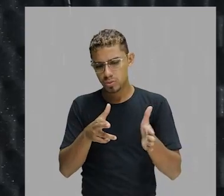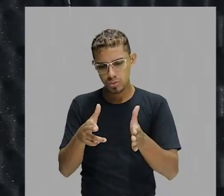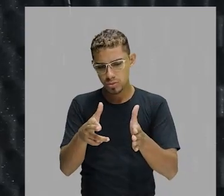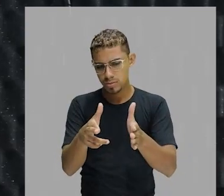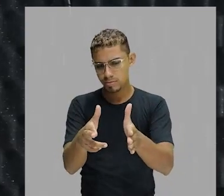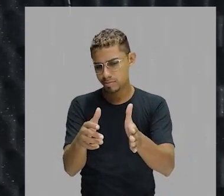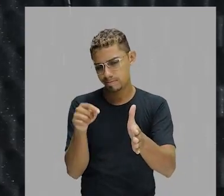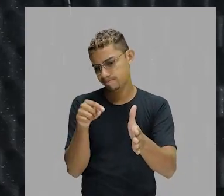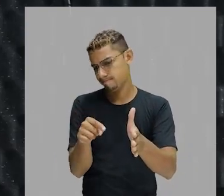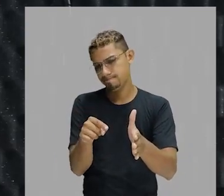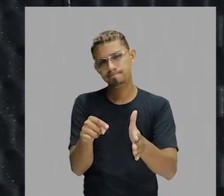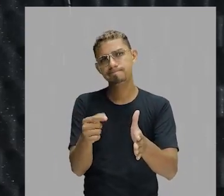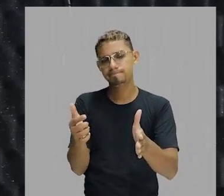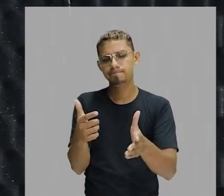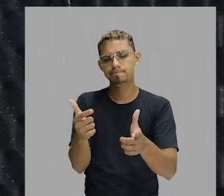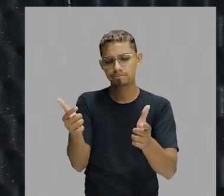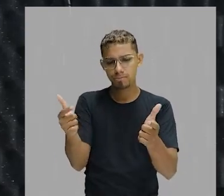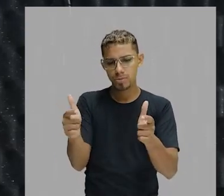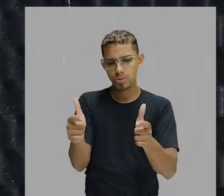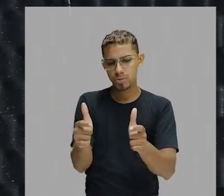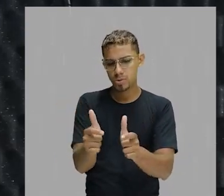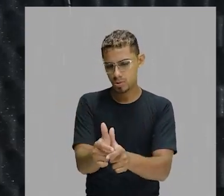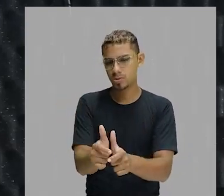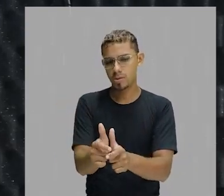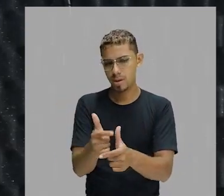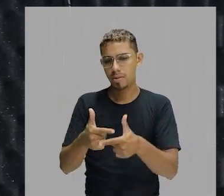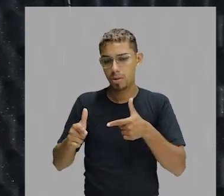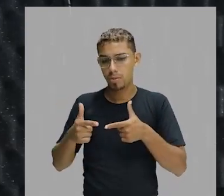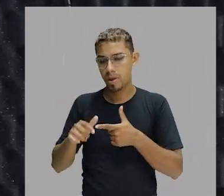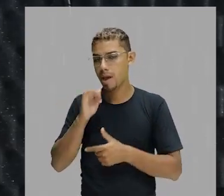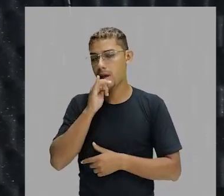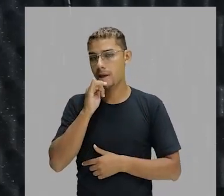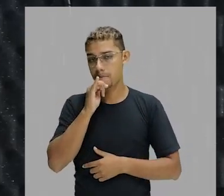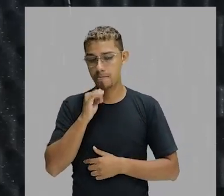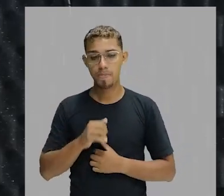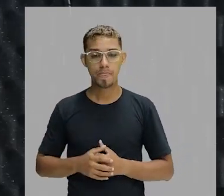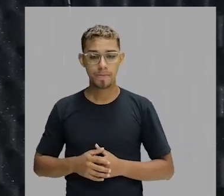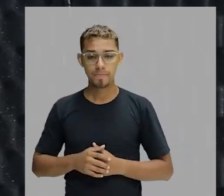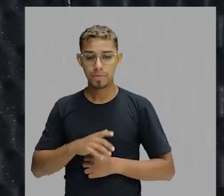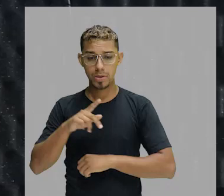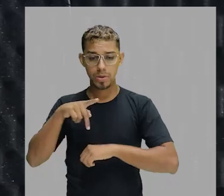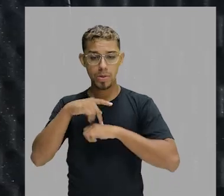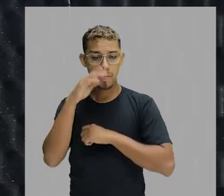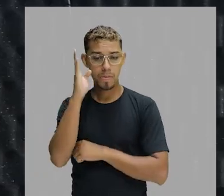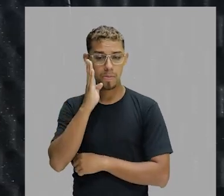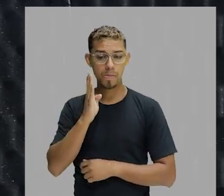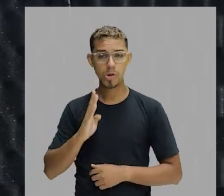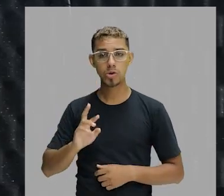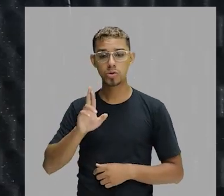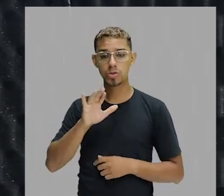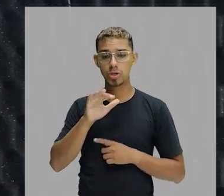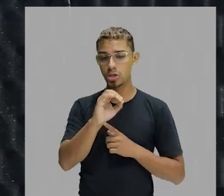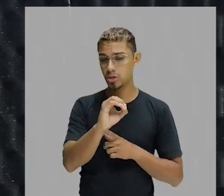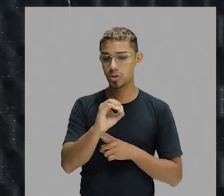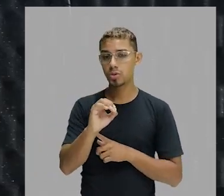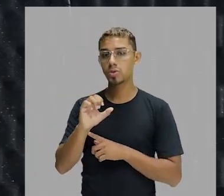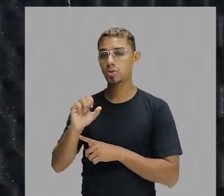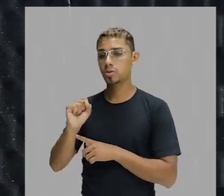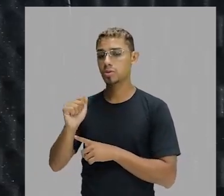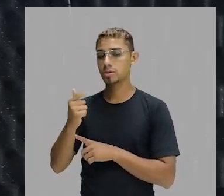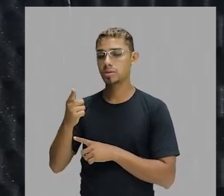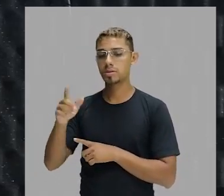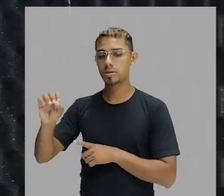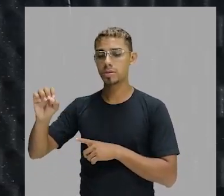assoreamento é um problema sério no Brasil. Rios como, por exemplo, o Rio São Francisco sofrem em grande quantidade. Existem projetos hoje que